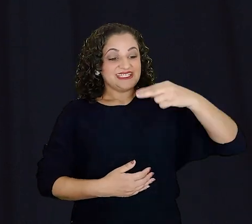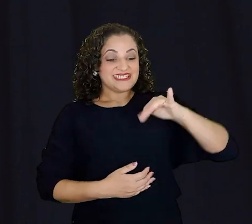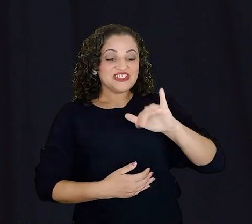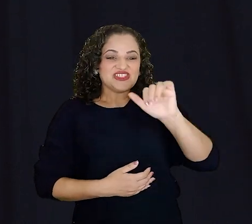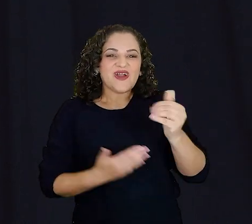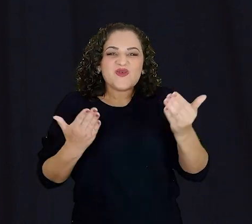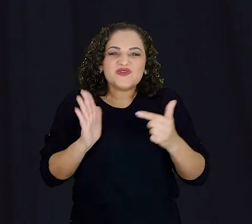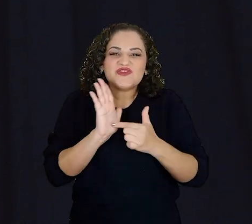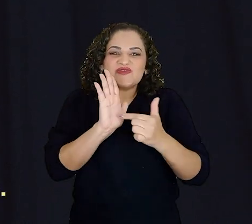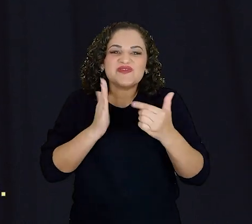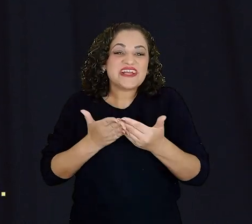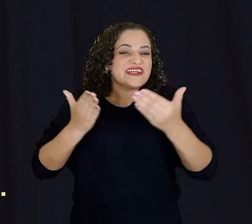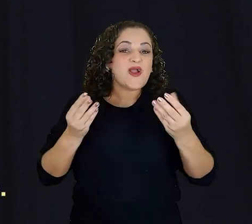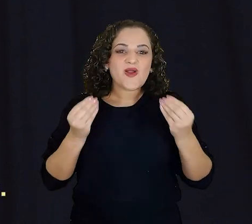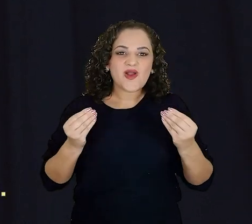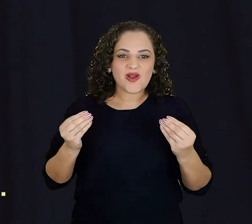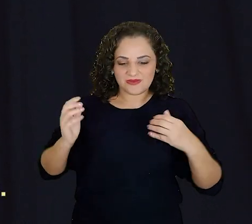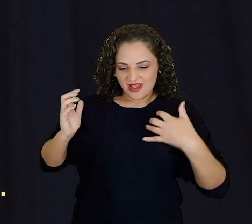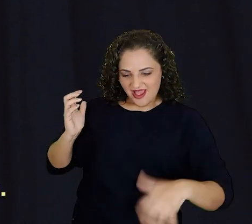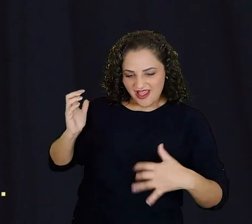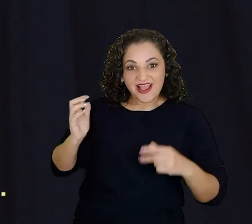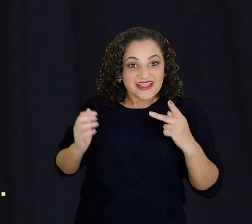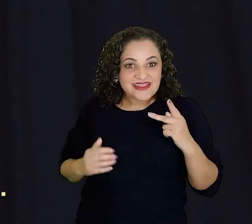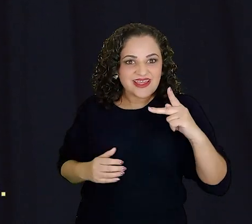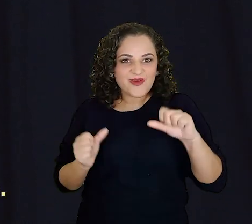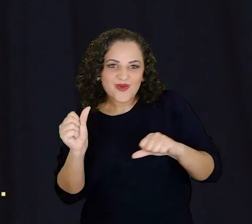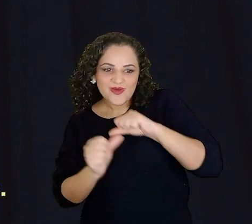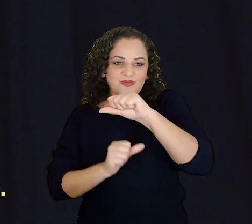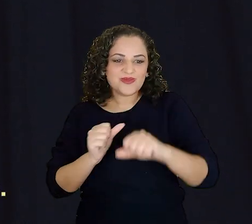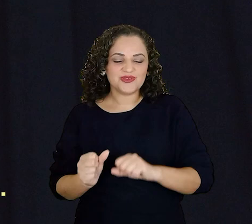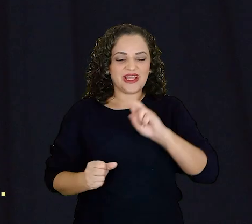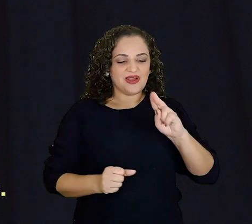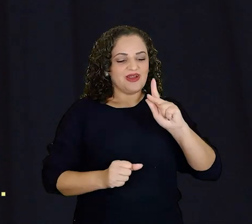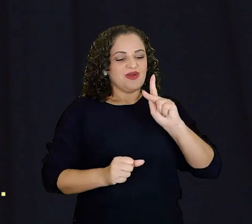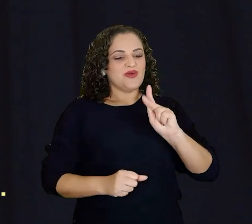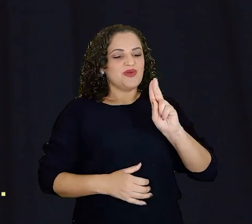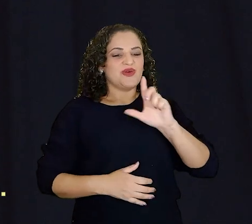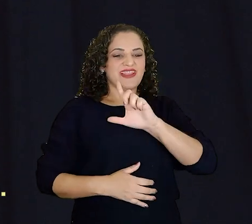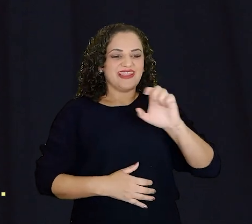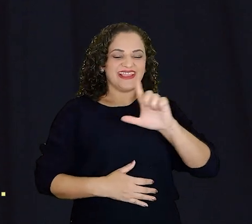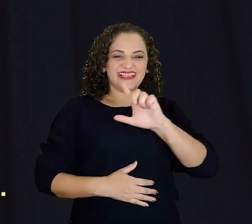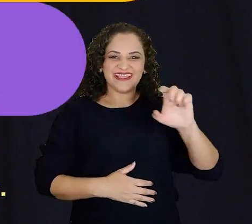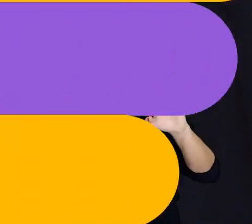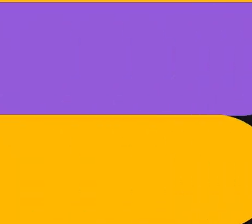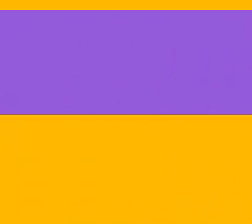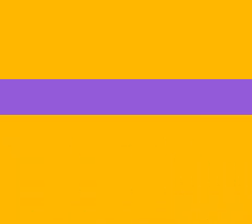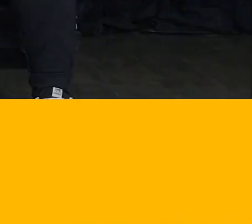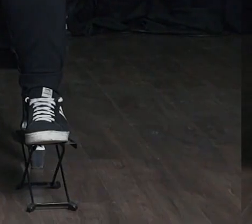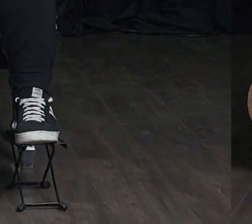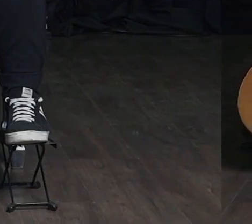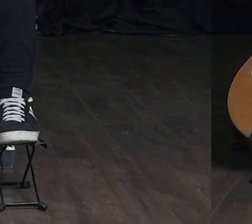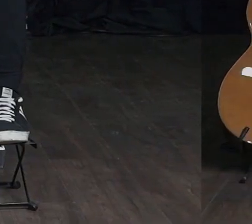Olá, meu nome é Cíntia Galan e hoje eu vou mostrar para vocês como transformar o seu violão em um ukulele.